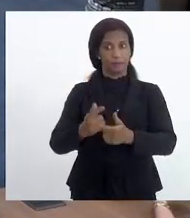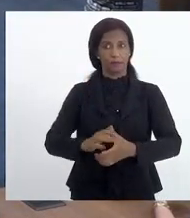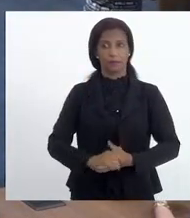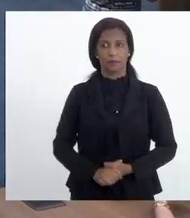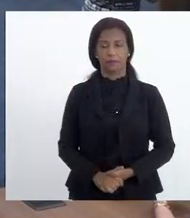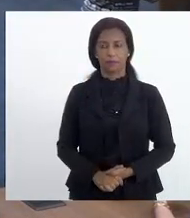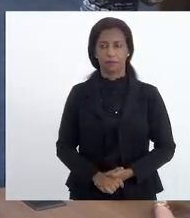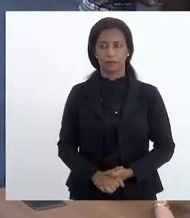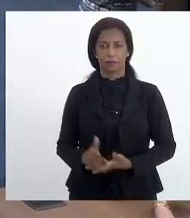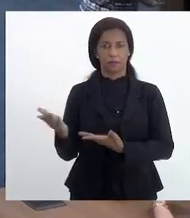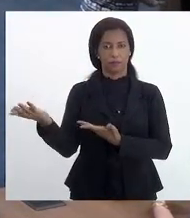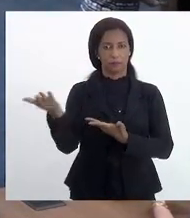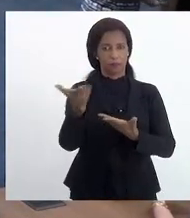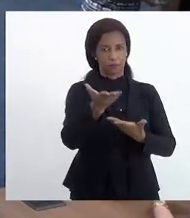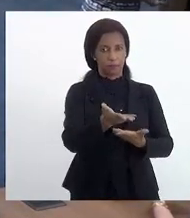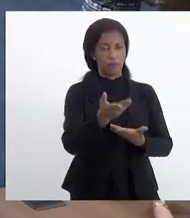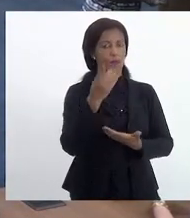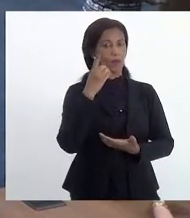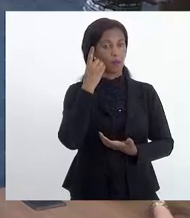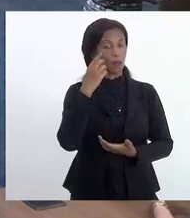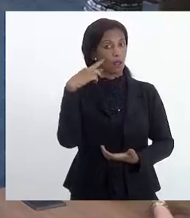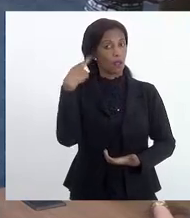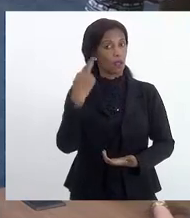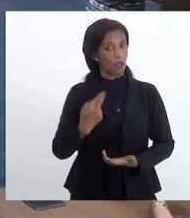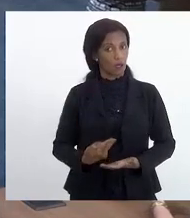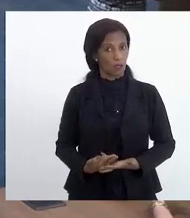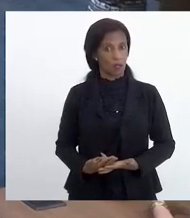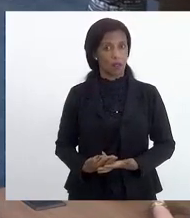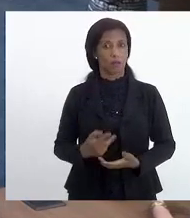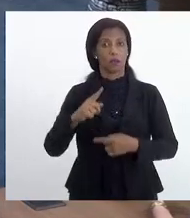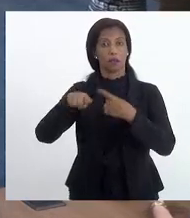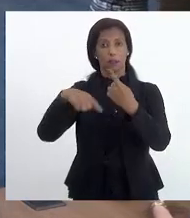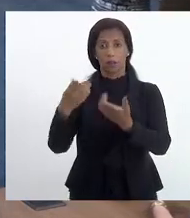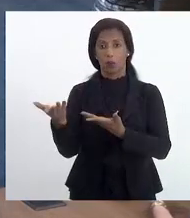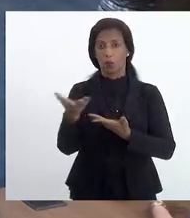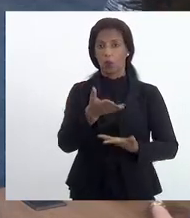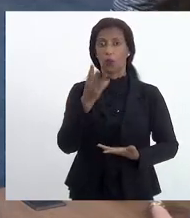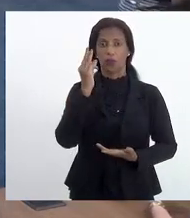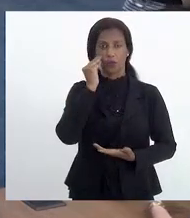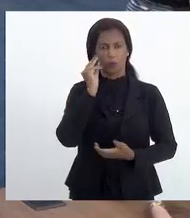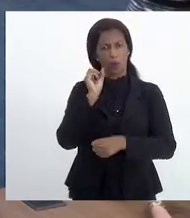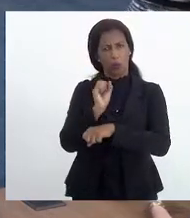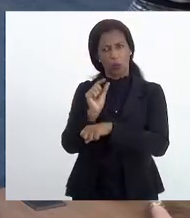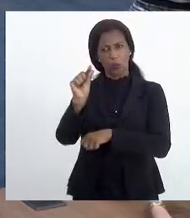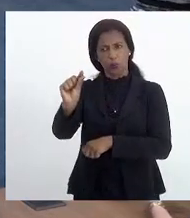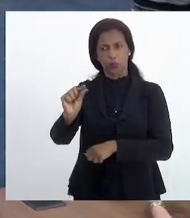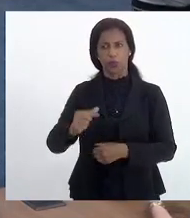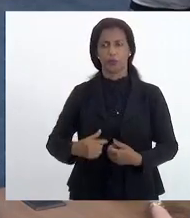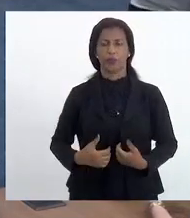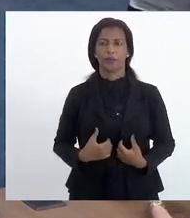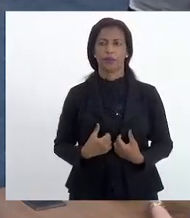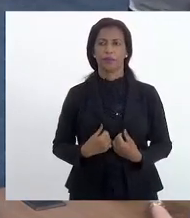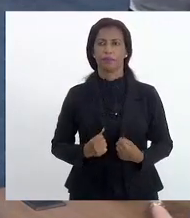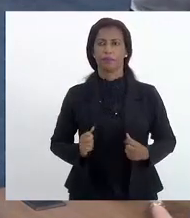Eu vou passar aqui a palavra para a deputada Renata, em seguida passo para a deputada Mônica. Um instante, Mônica. Luiz Martins, bom